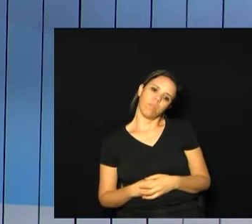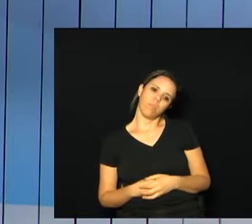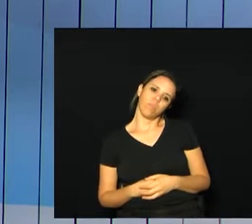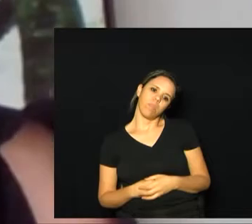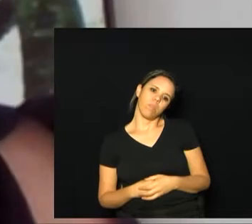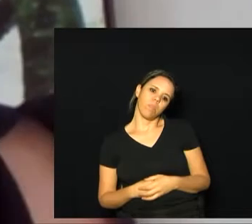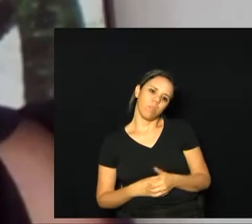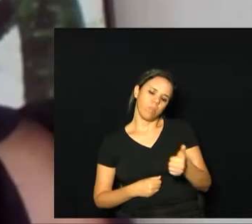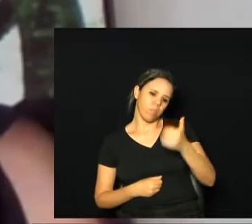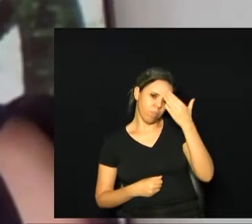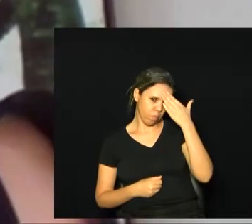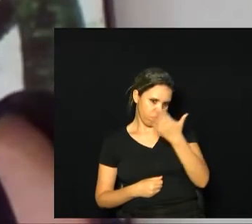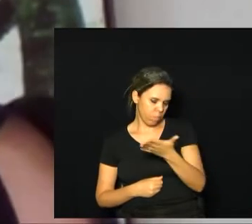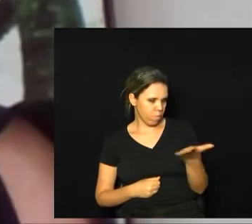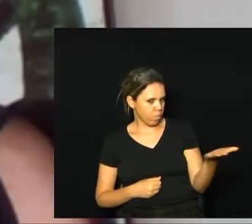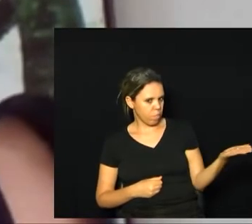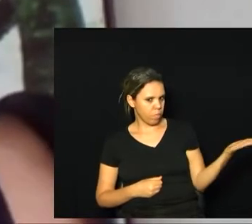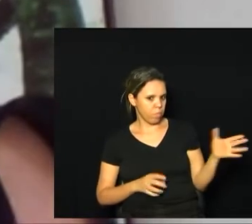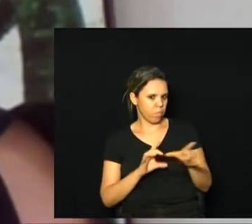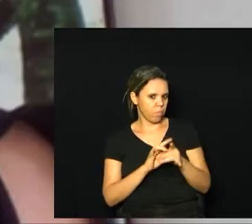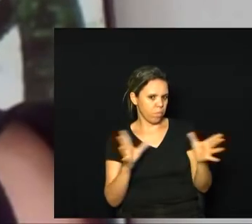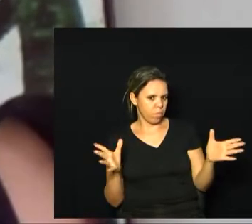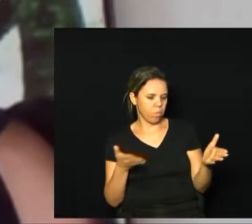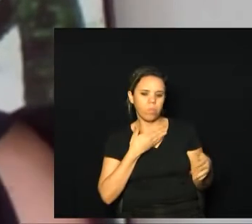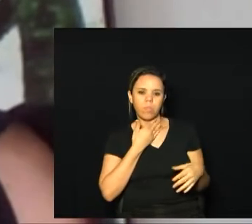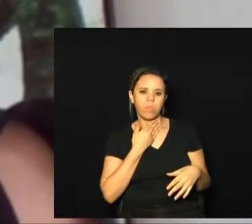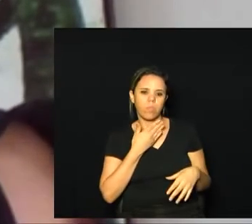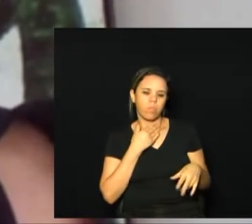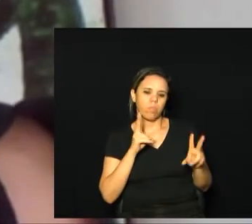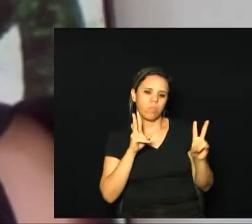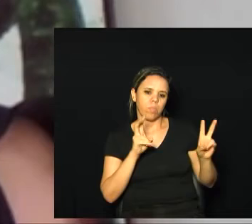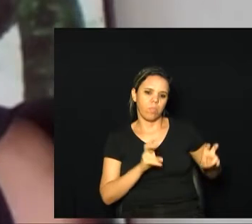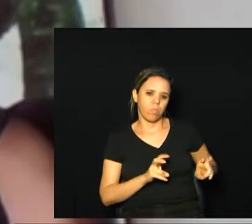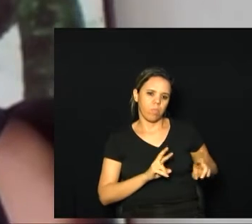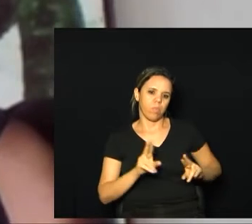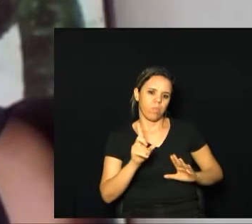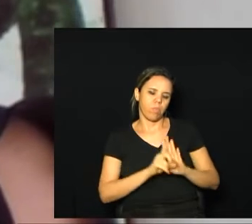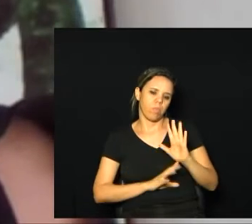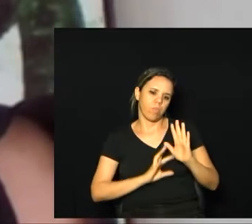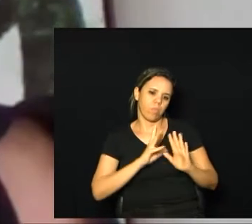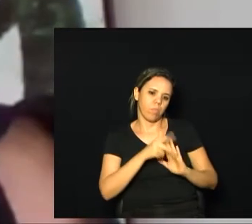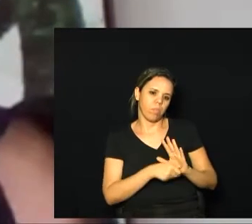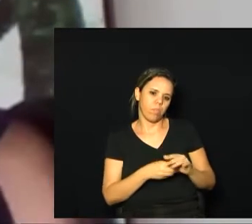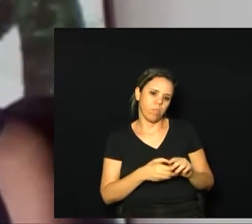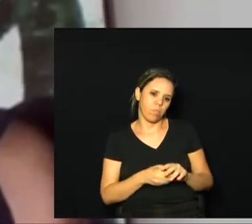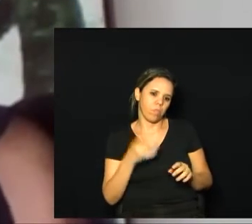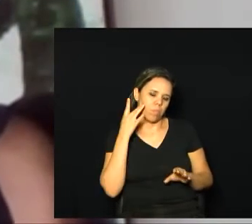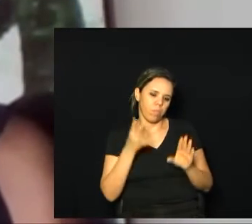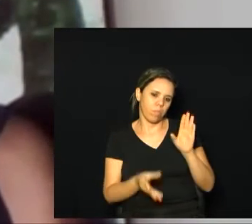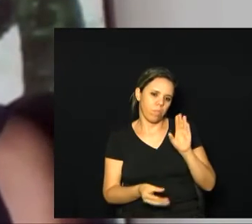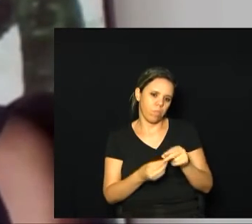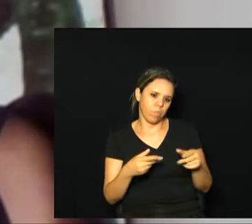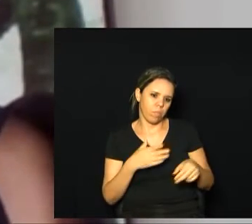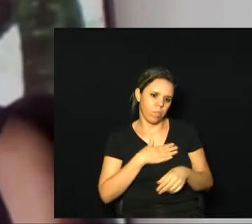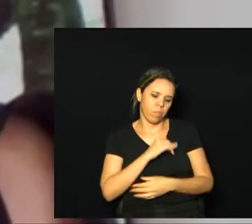Bom, primeiro, Gabriel, eu te agradeço, tá? Estou à disposição para conversar sobre outros temas aí de direito ambiental. E eu acho que para finalizar, né, uma coisa que